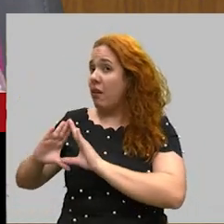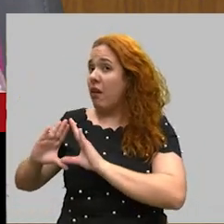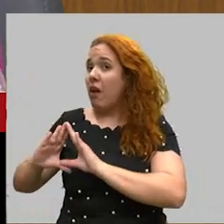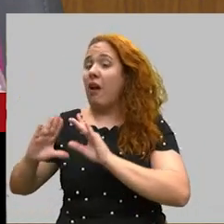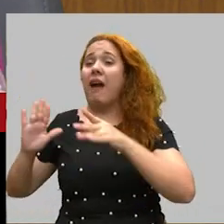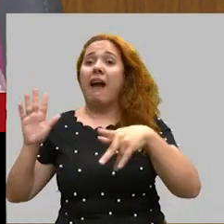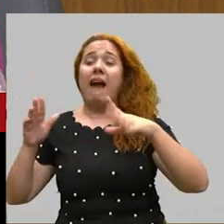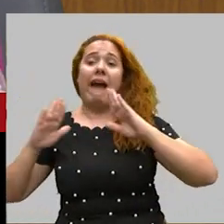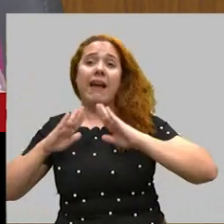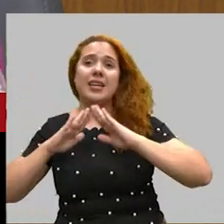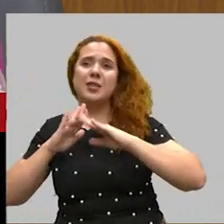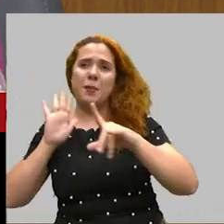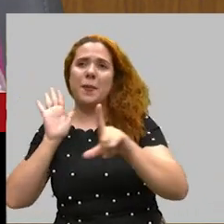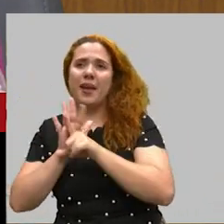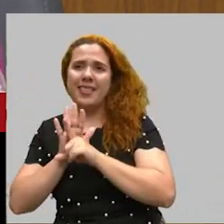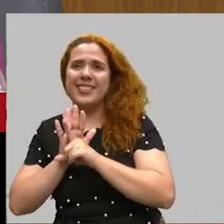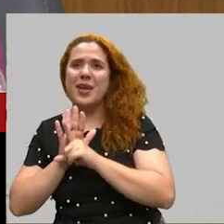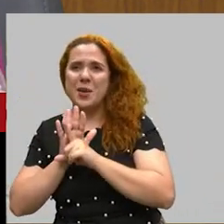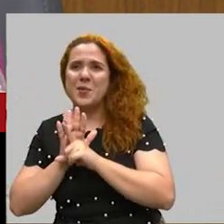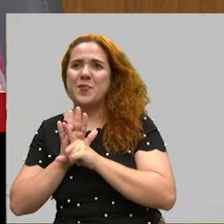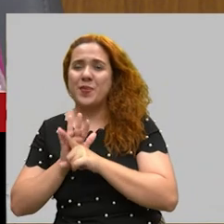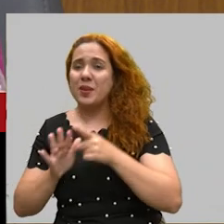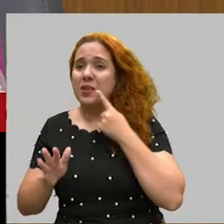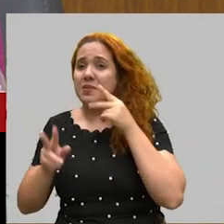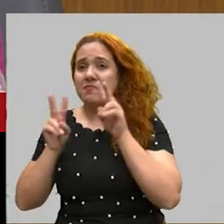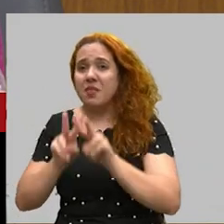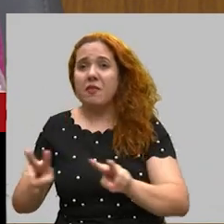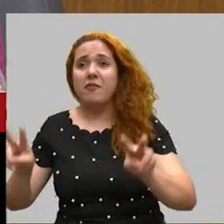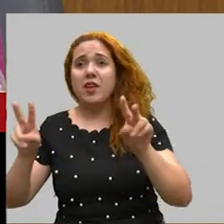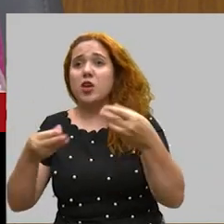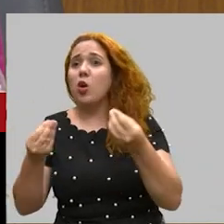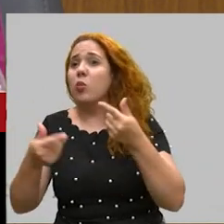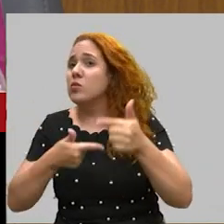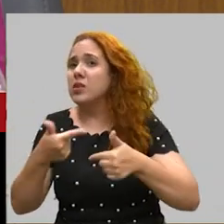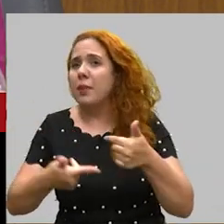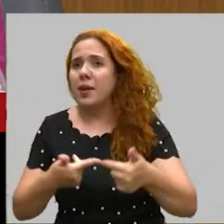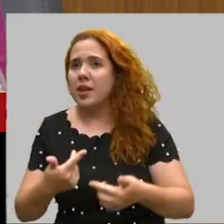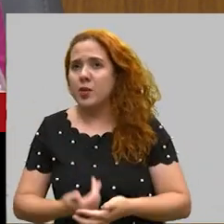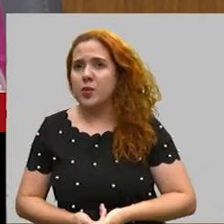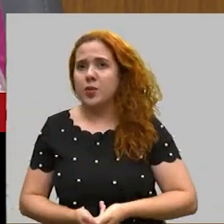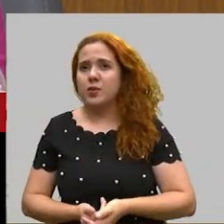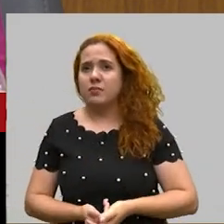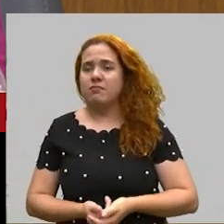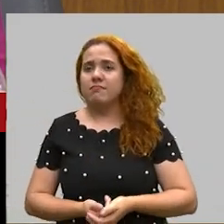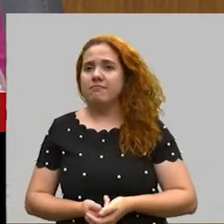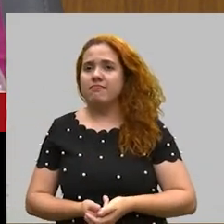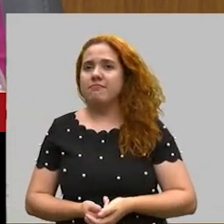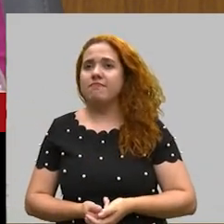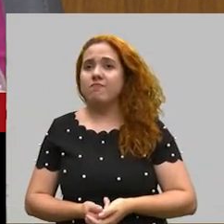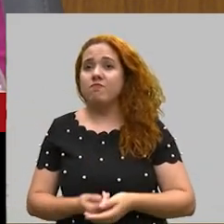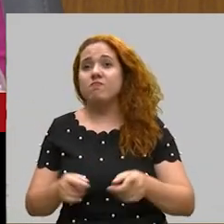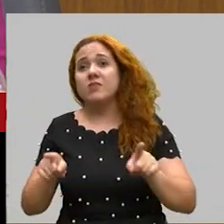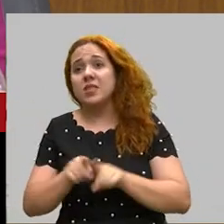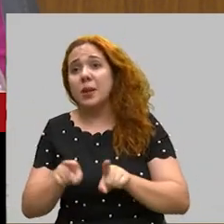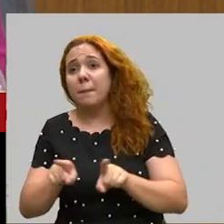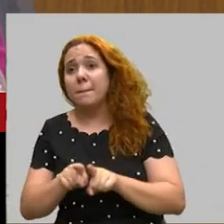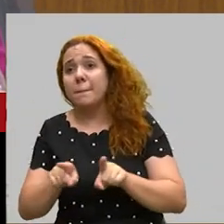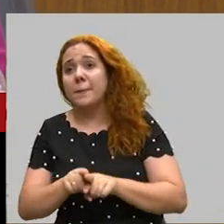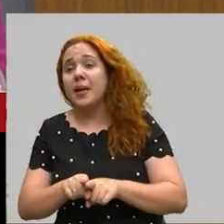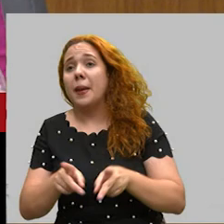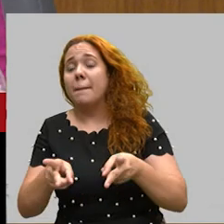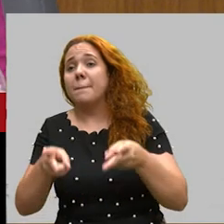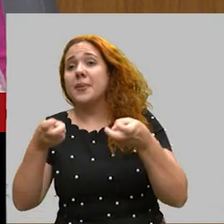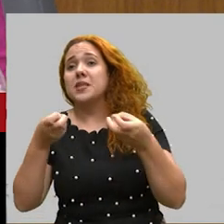Vejam a situação desses trabalhadores além de ver também Essa questão dessa